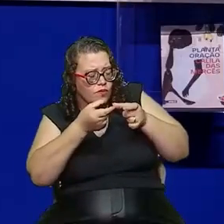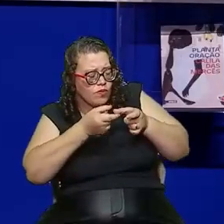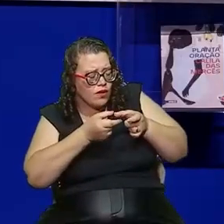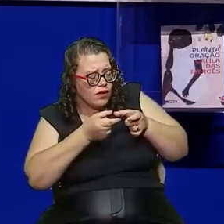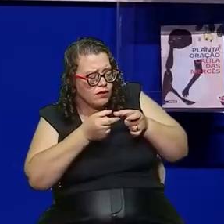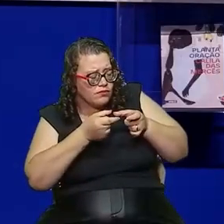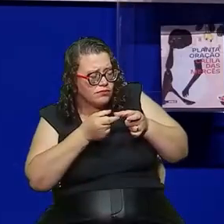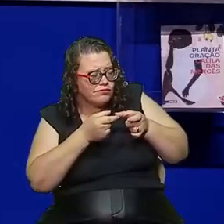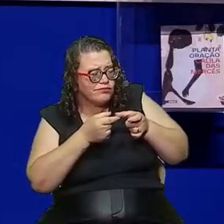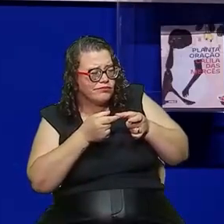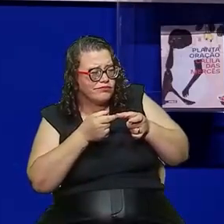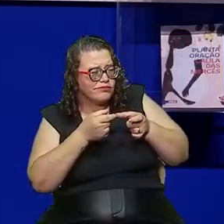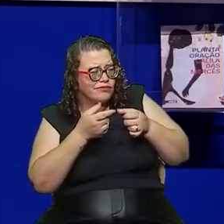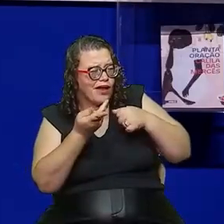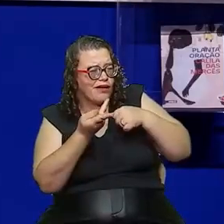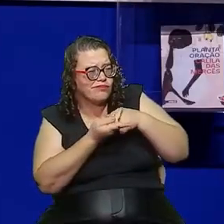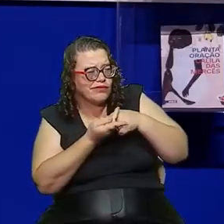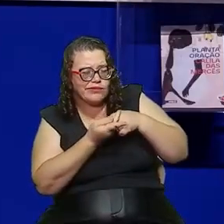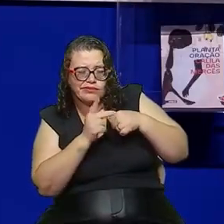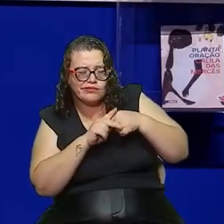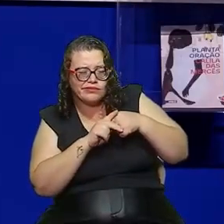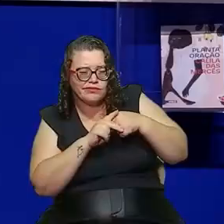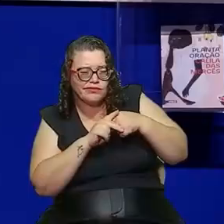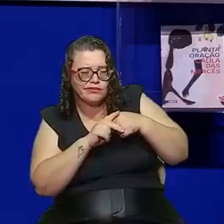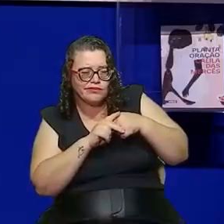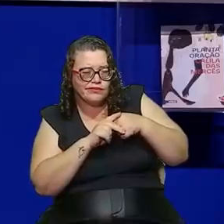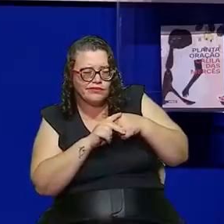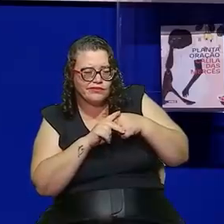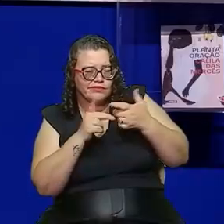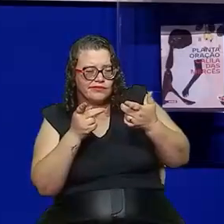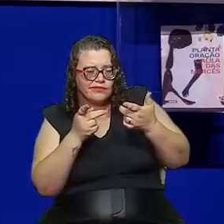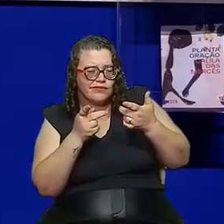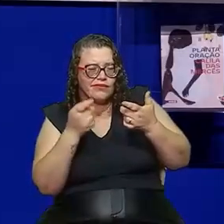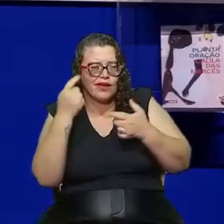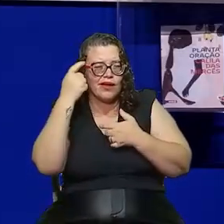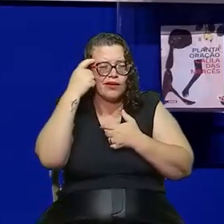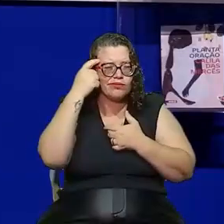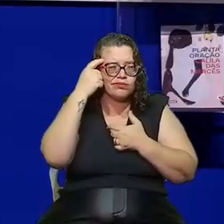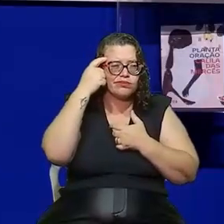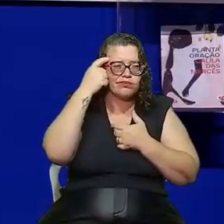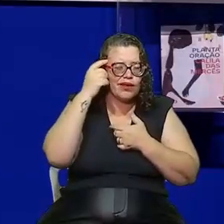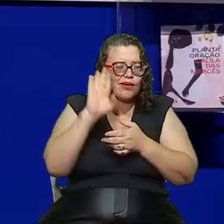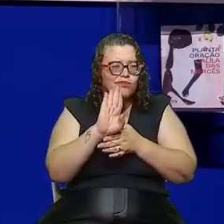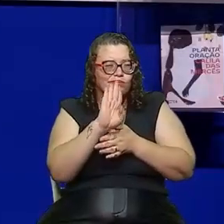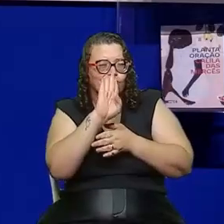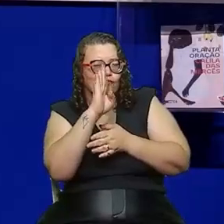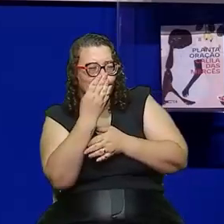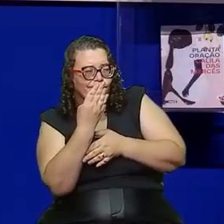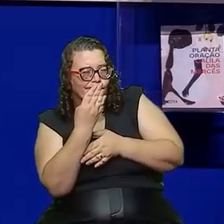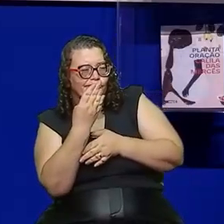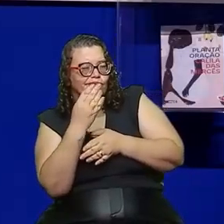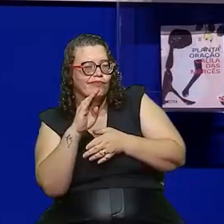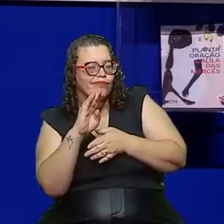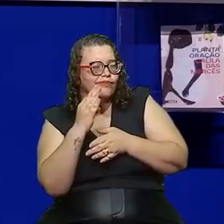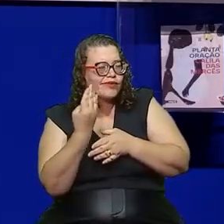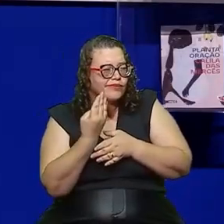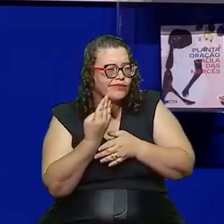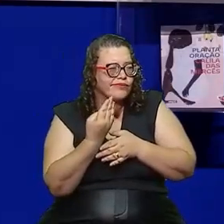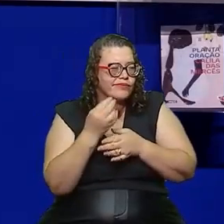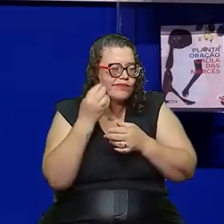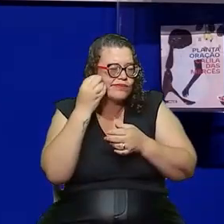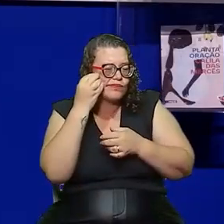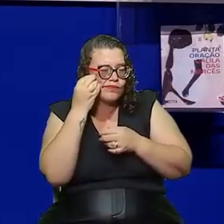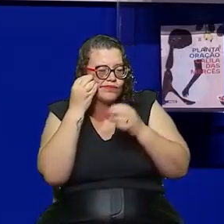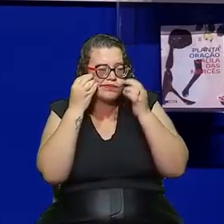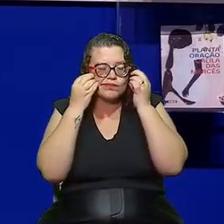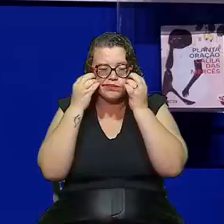o falso alumínio astronauta roçando seu falso prateado contra minha